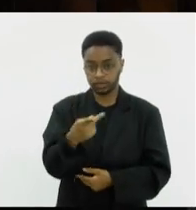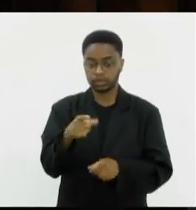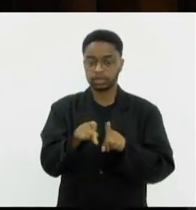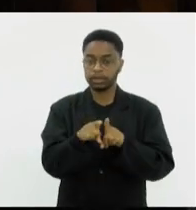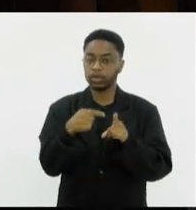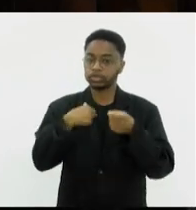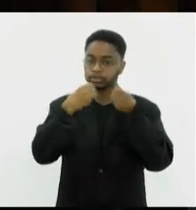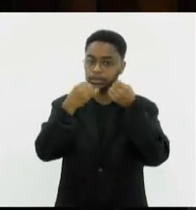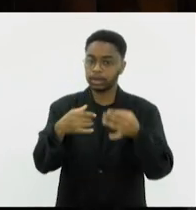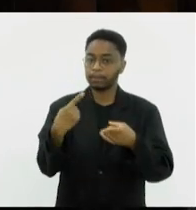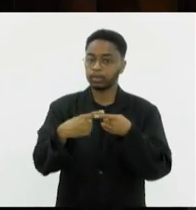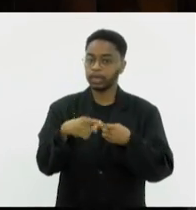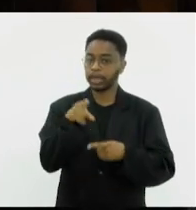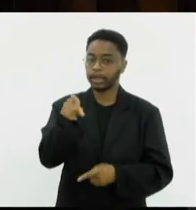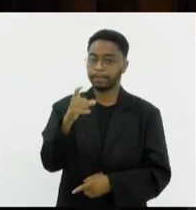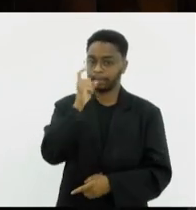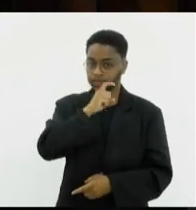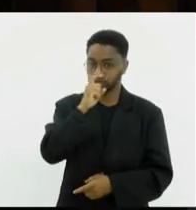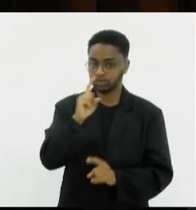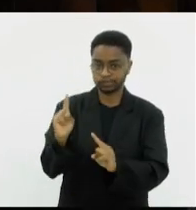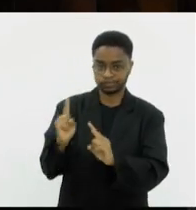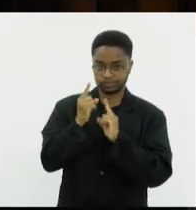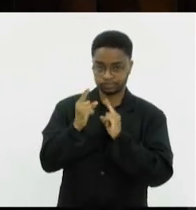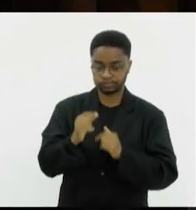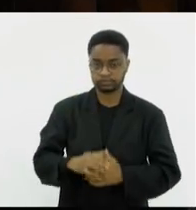explicar por que ele está mentindo e me fazendo esses ataques.